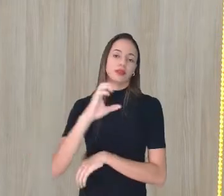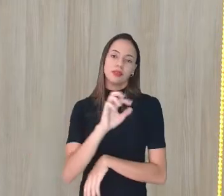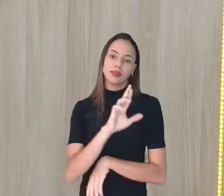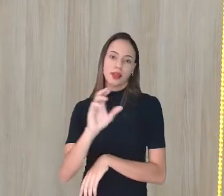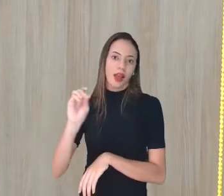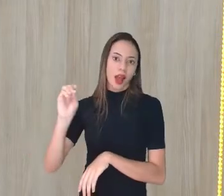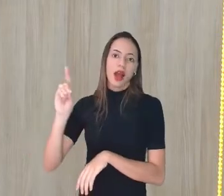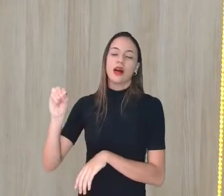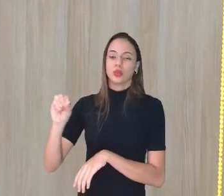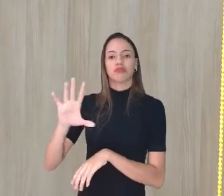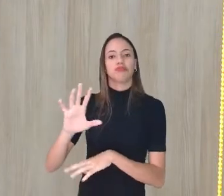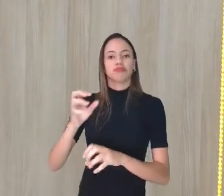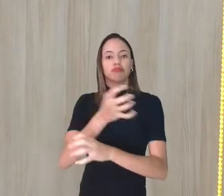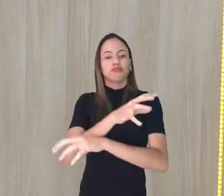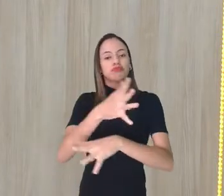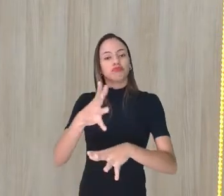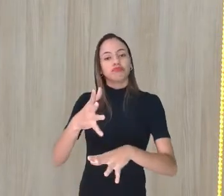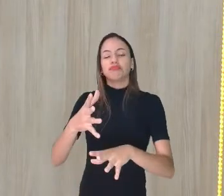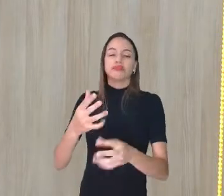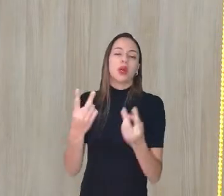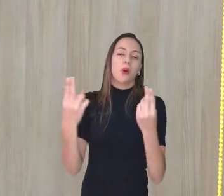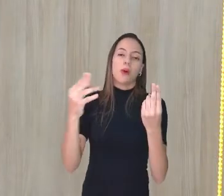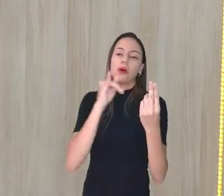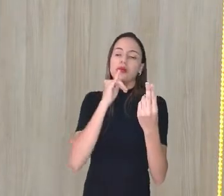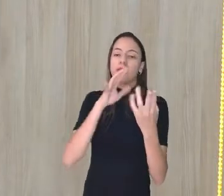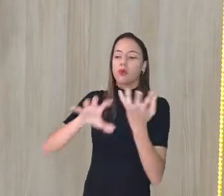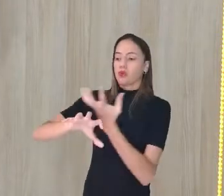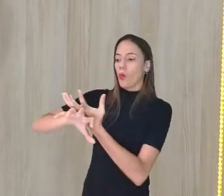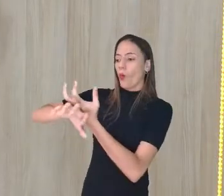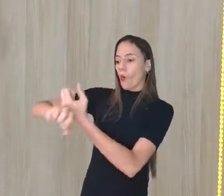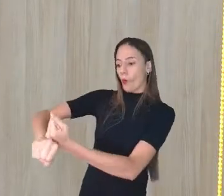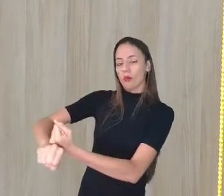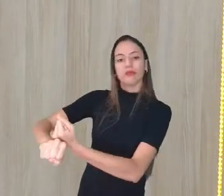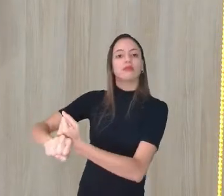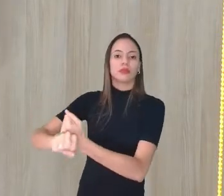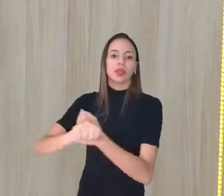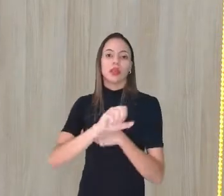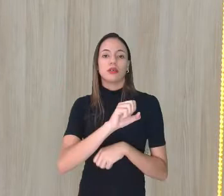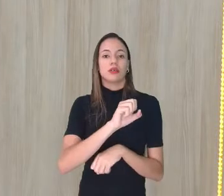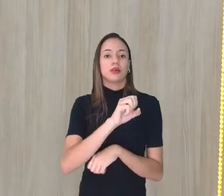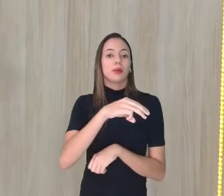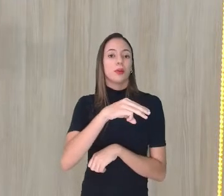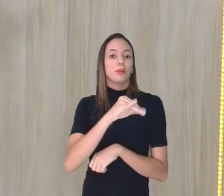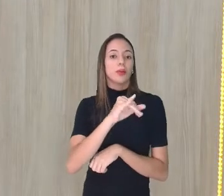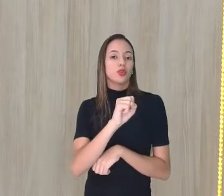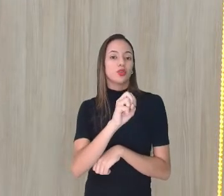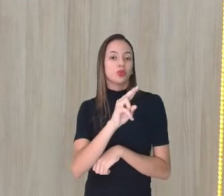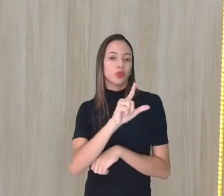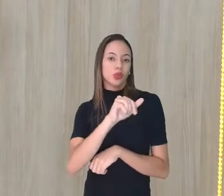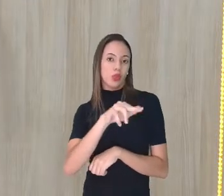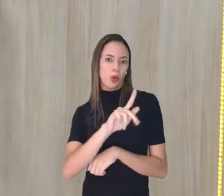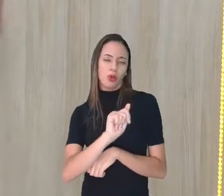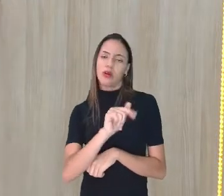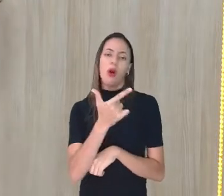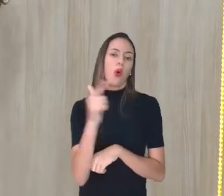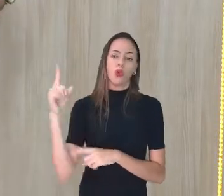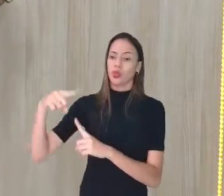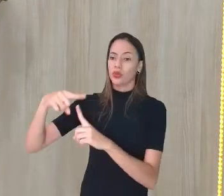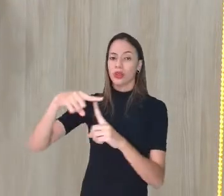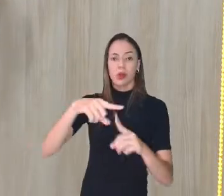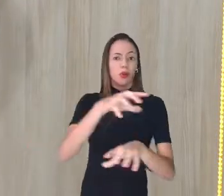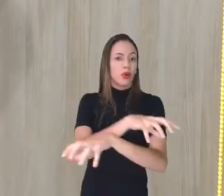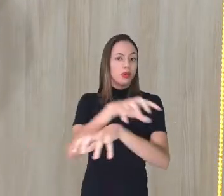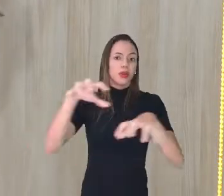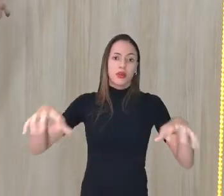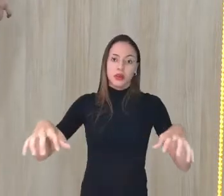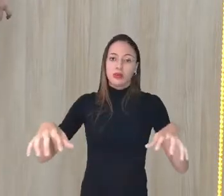com Mata Atlântica, faz isso aí também com Caatinga, com Mussununga, com outras vegetações, tá certo? E